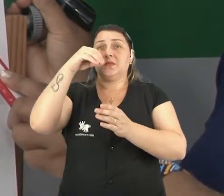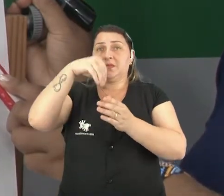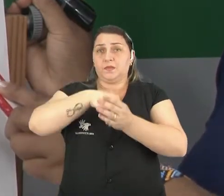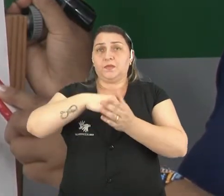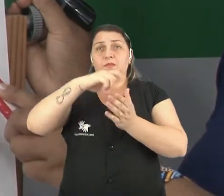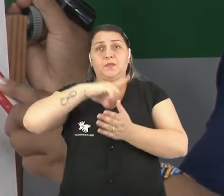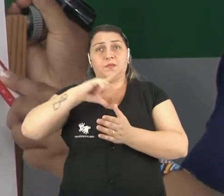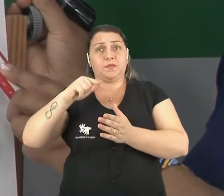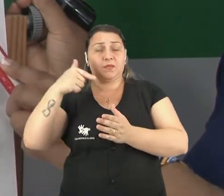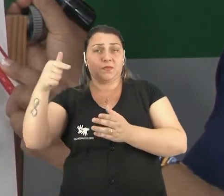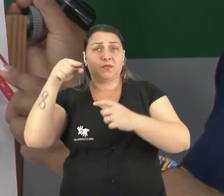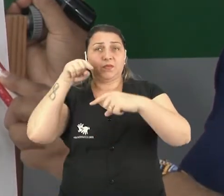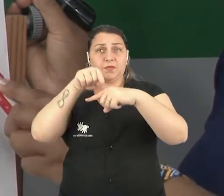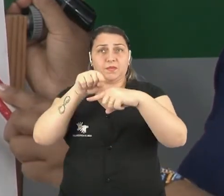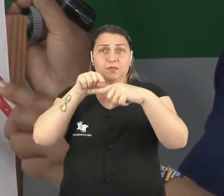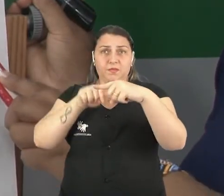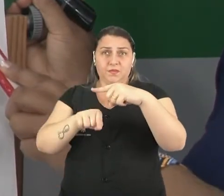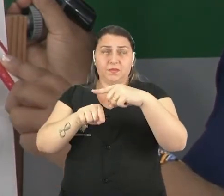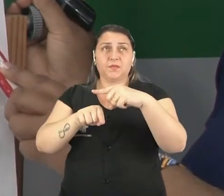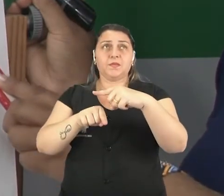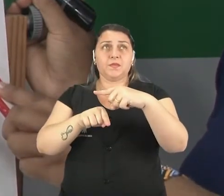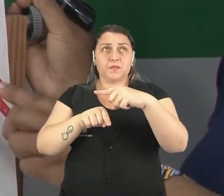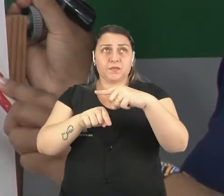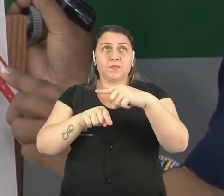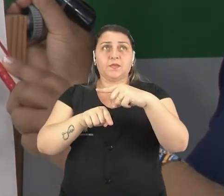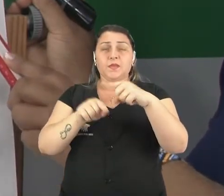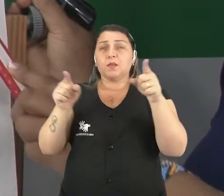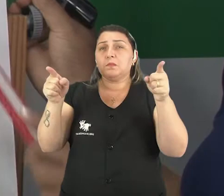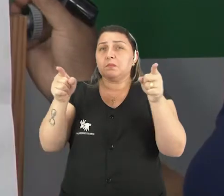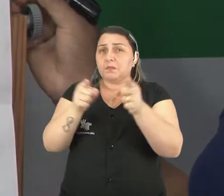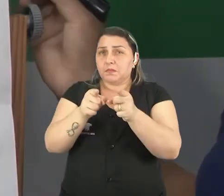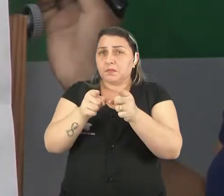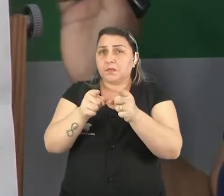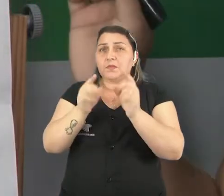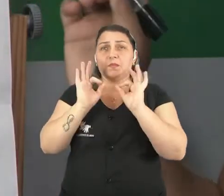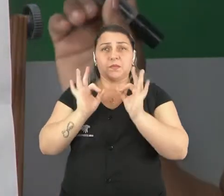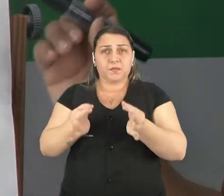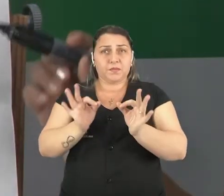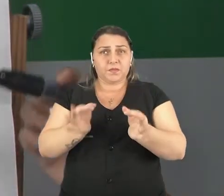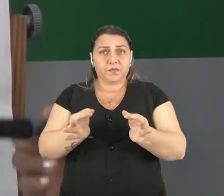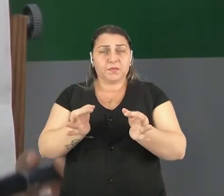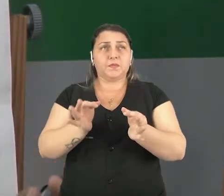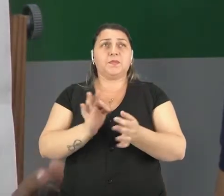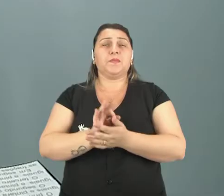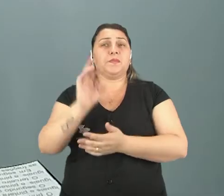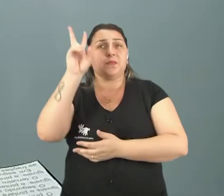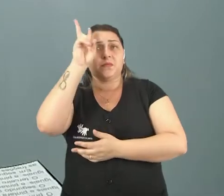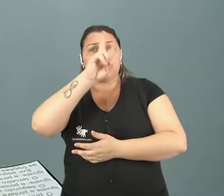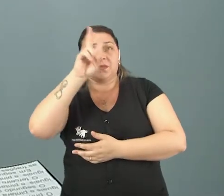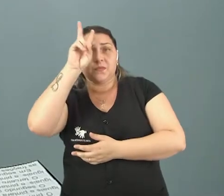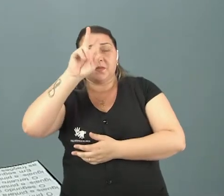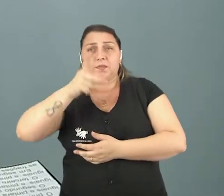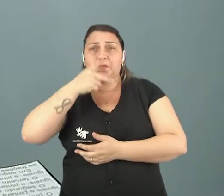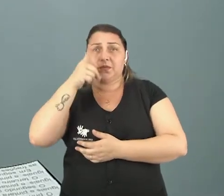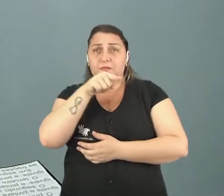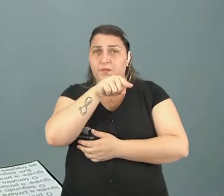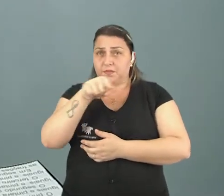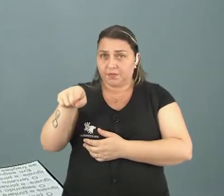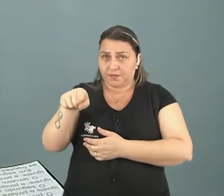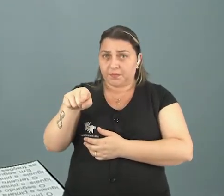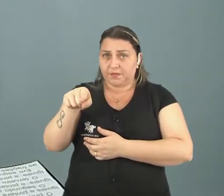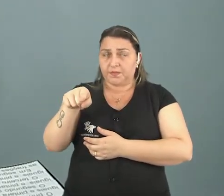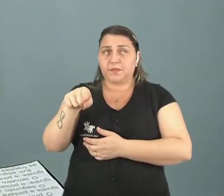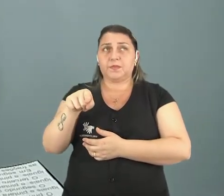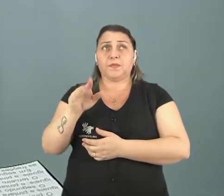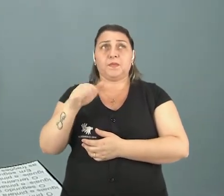outra divisão, ó. O pedaço ficou menor, certinho? Lembram que eu falei para vocês